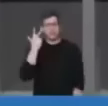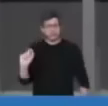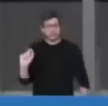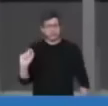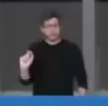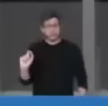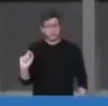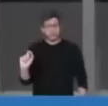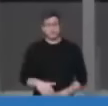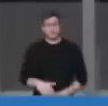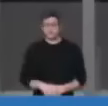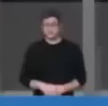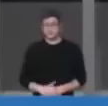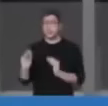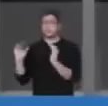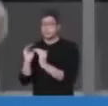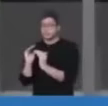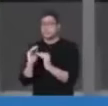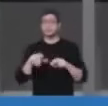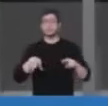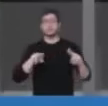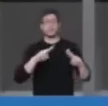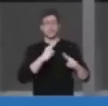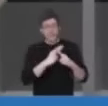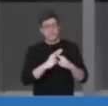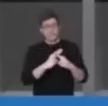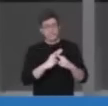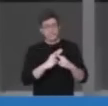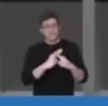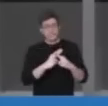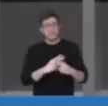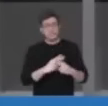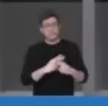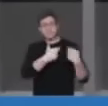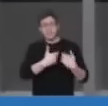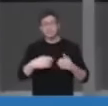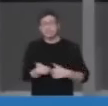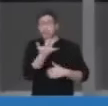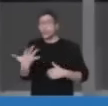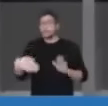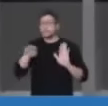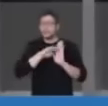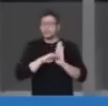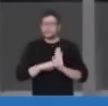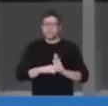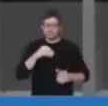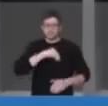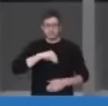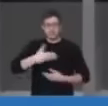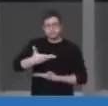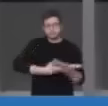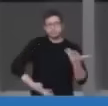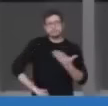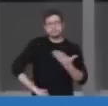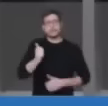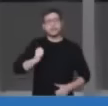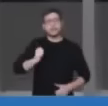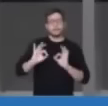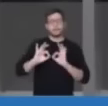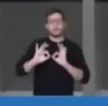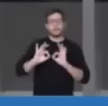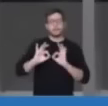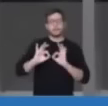projetos recuperação de moradias populares transferência de renda plano safra plano de Agricultura Familiar tudo que esses bancos fazem em nome do desenvolvimento